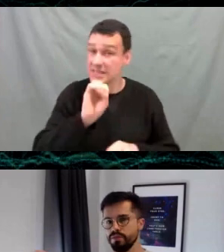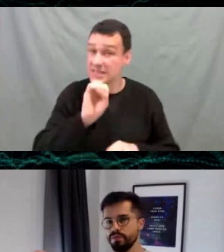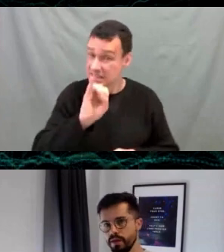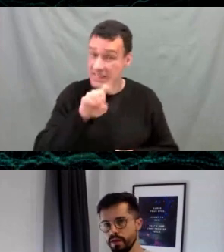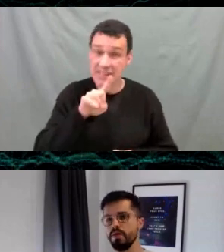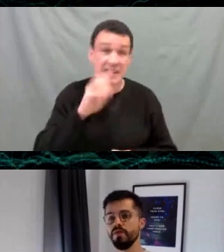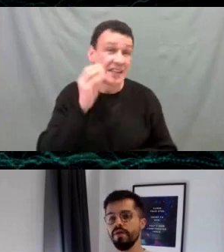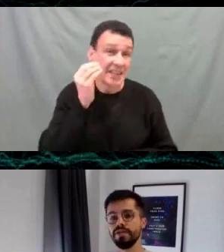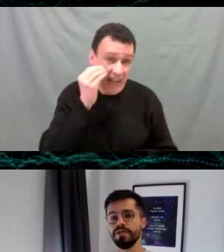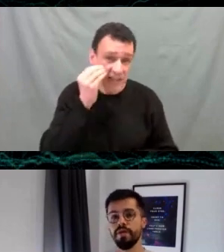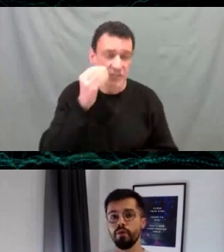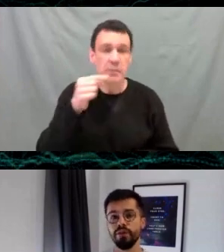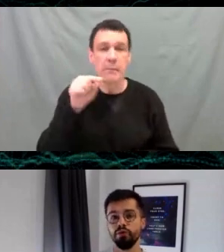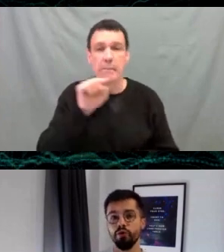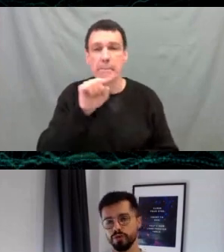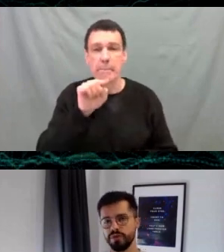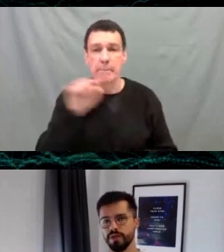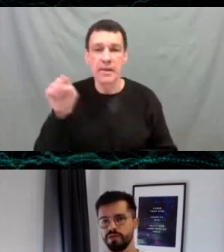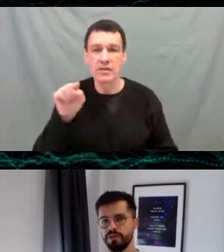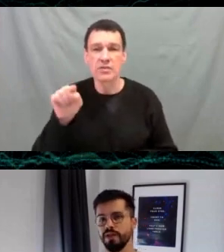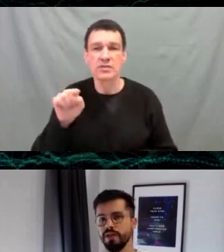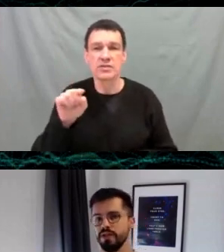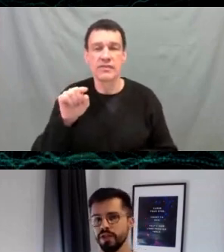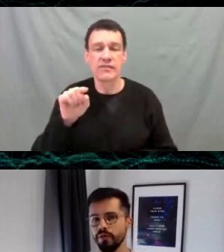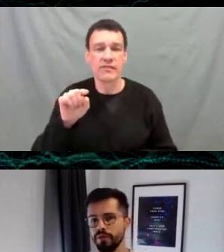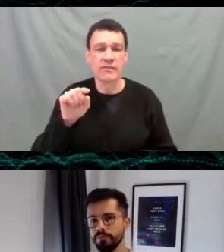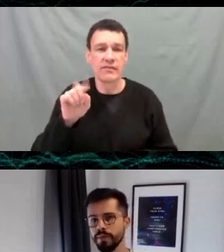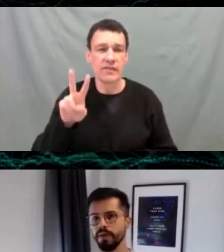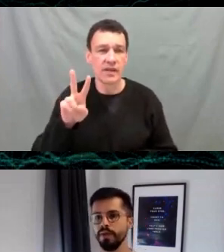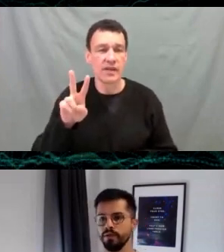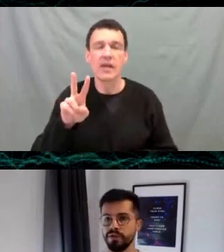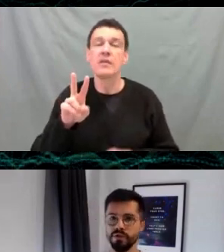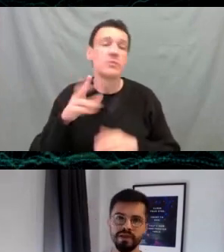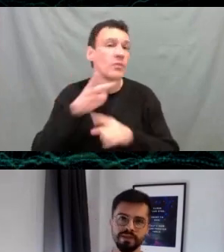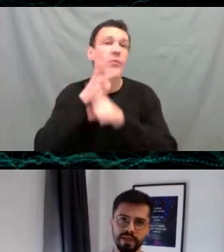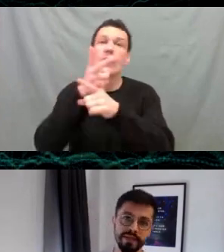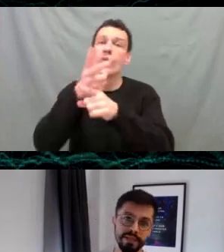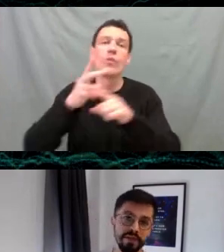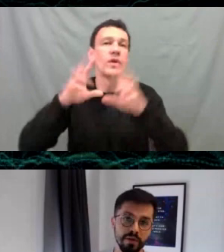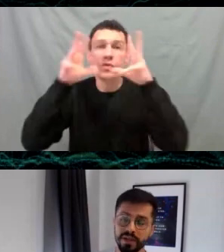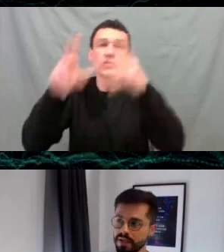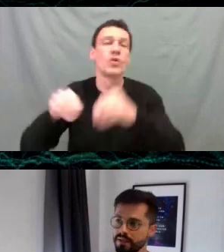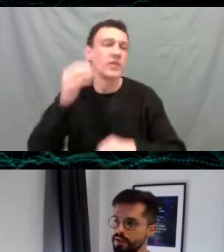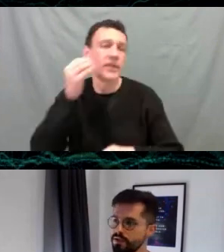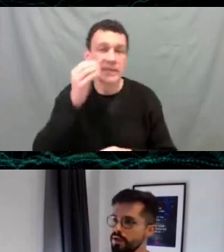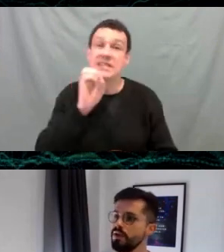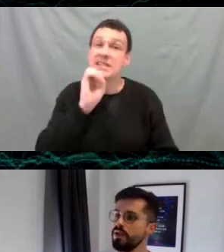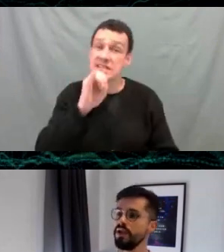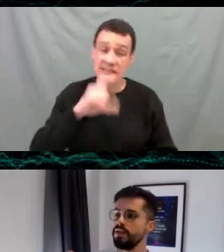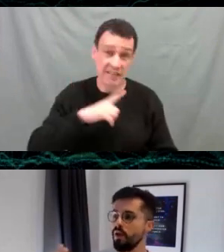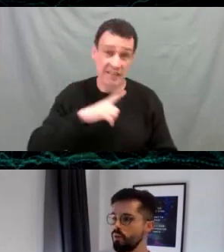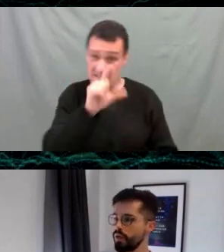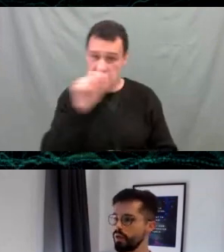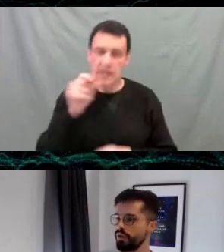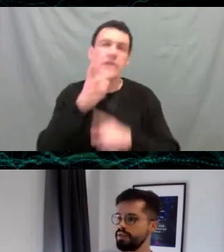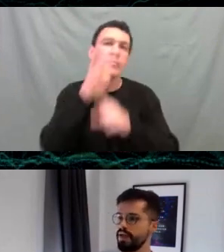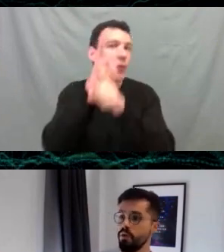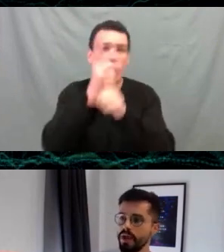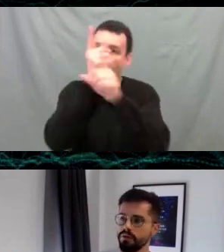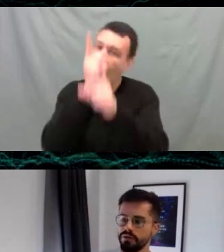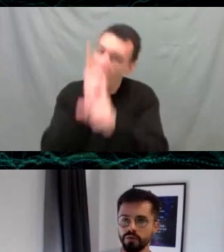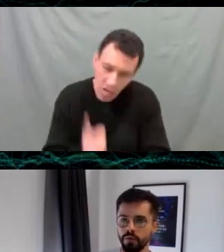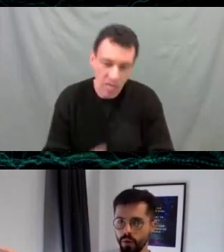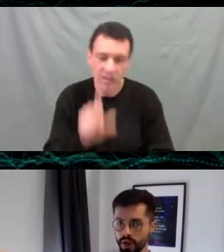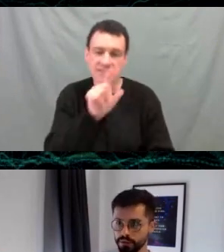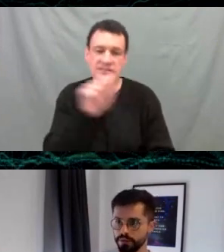teste - P O que vai acontecer e vai procurar todos os testes que tem naquele diretório então se você tiver sem dessa vez vai ficar sem teste né então o